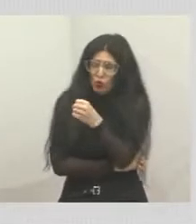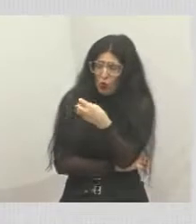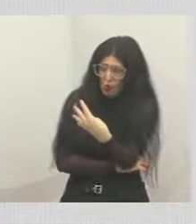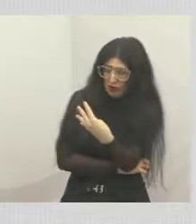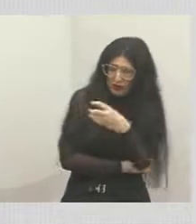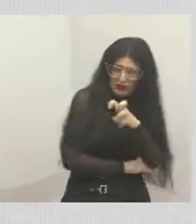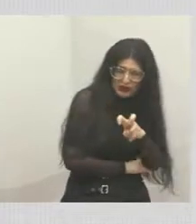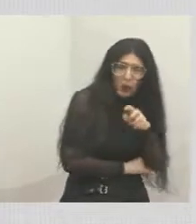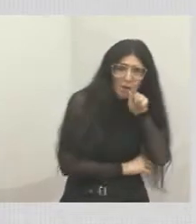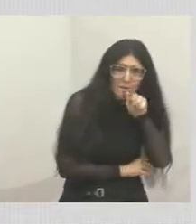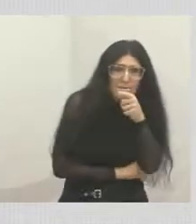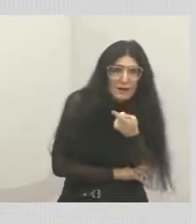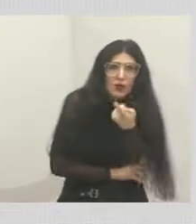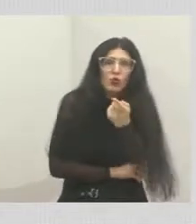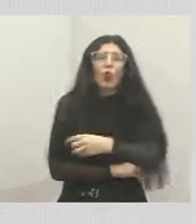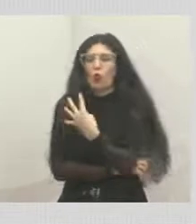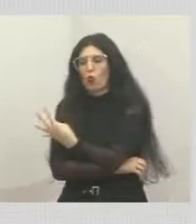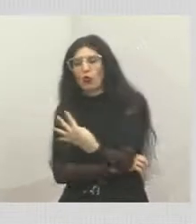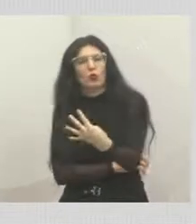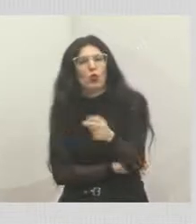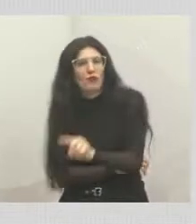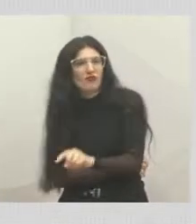5.845.000, a um percentual de